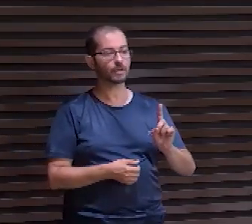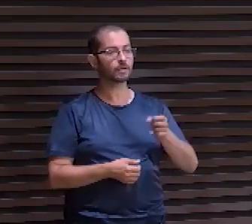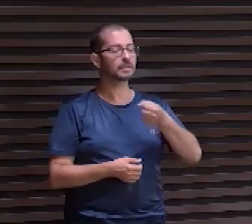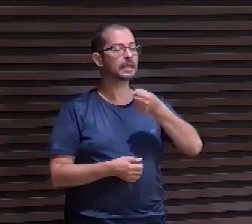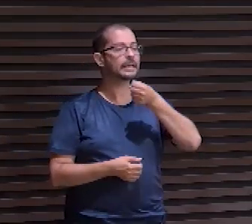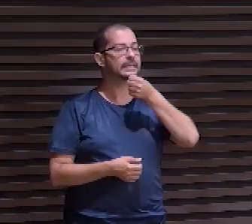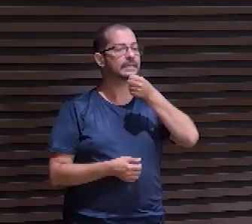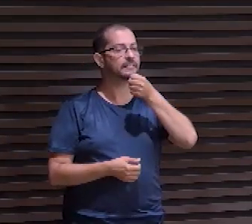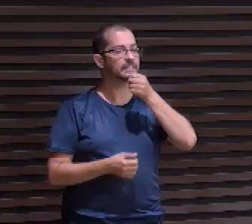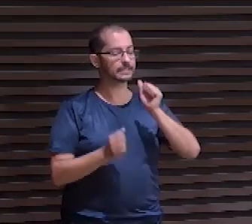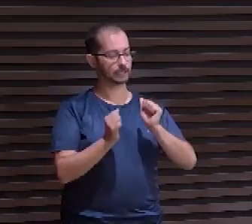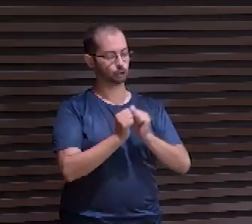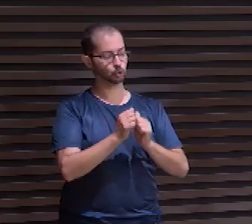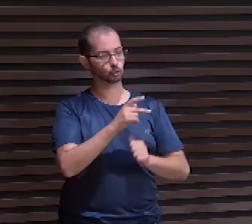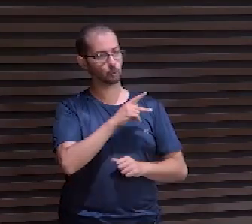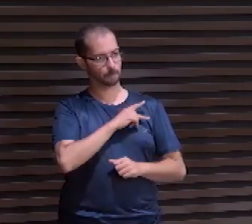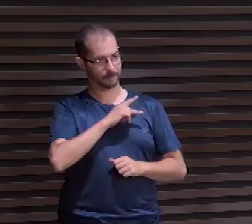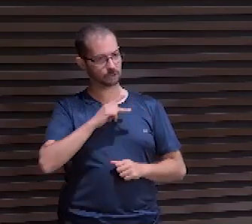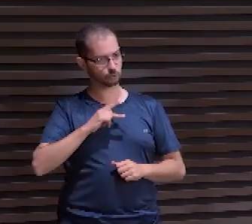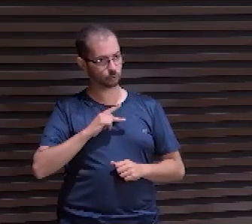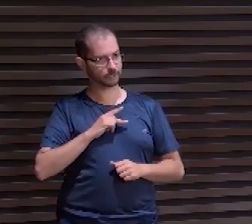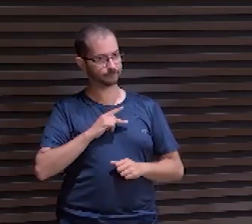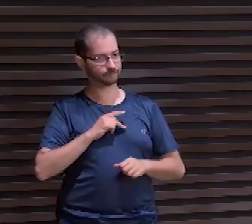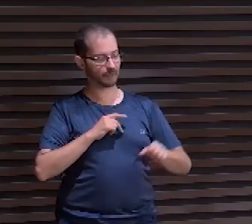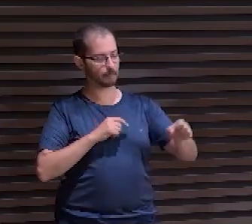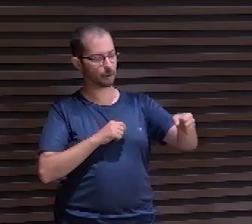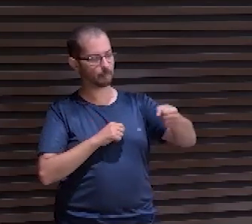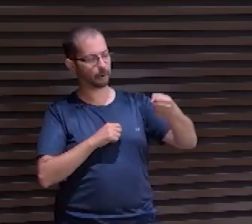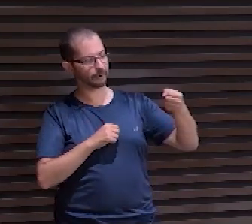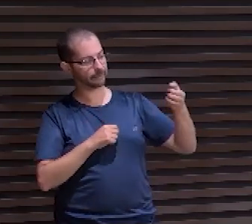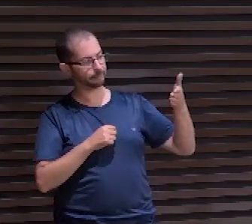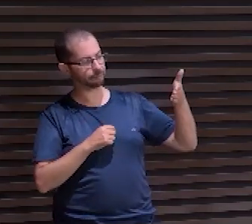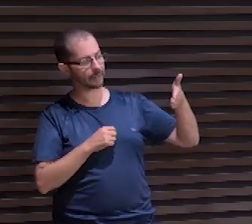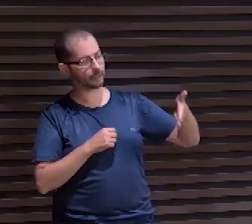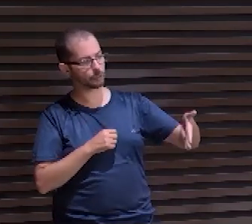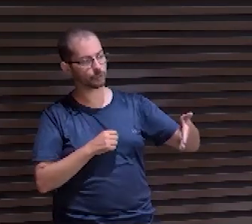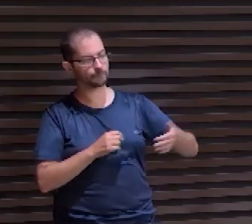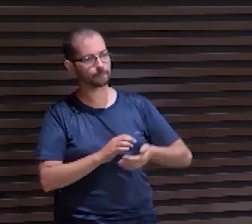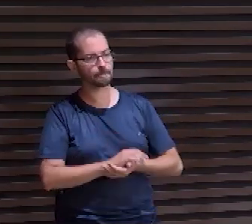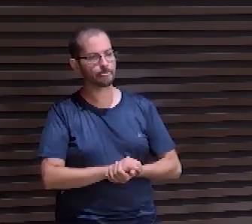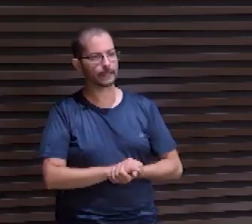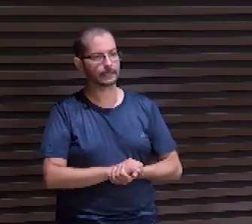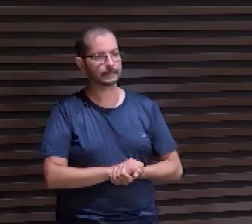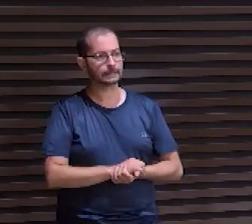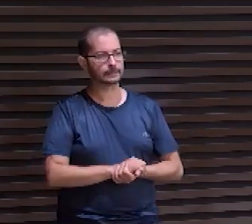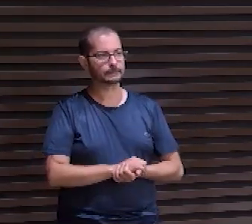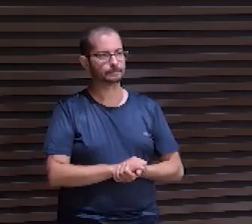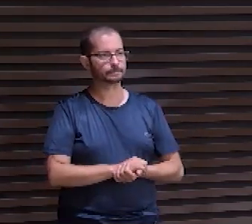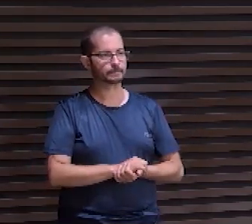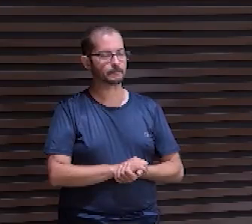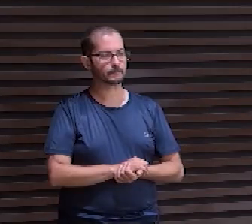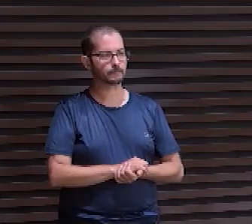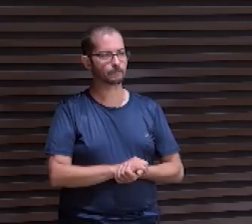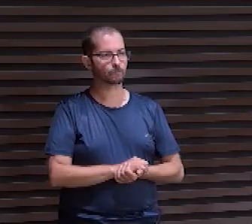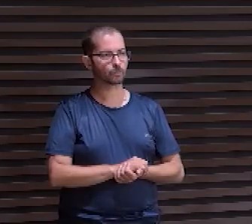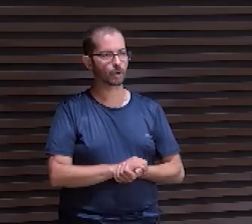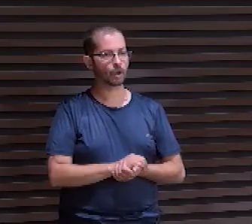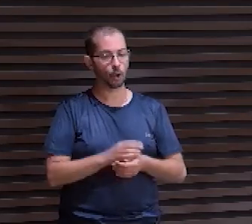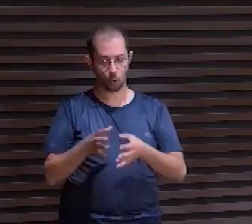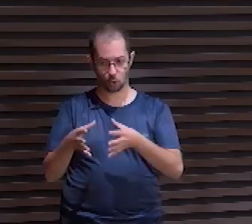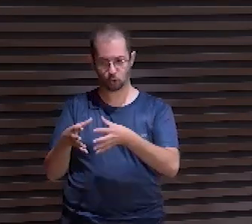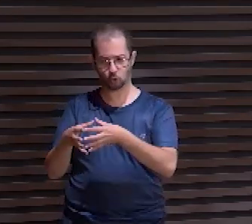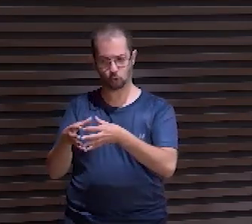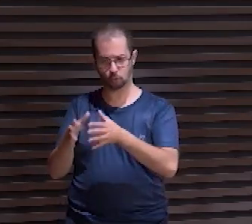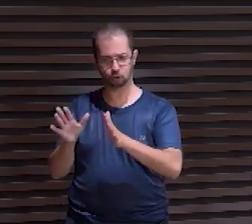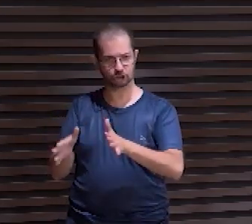entrevista com o pastor e entrou no gabinete e com o grupo já preparado